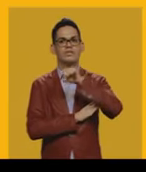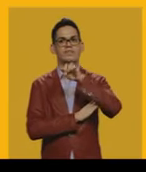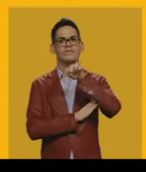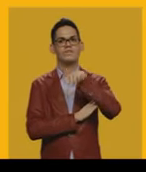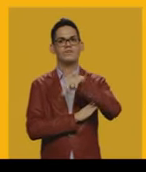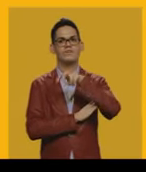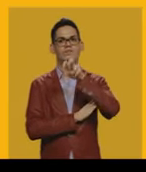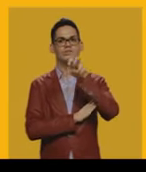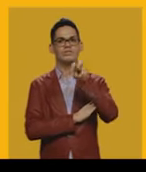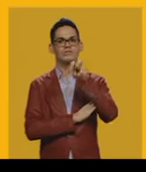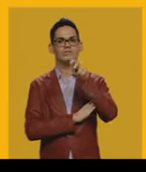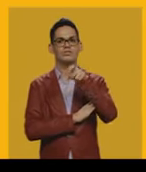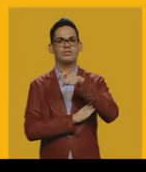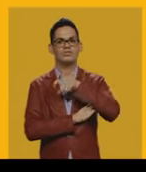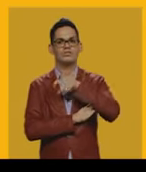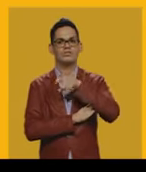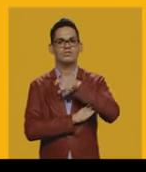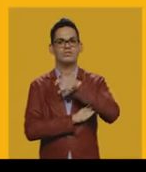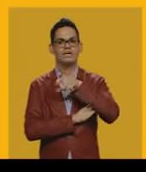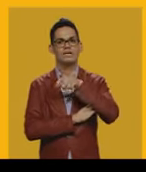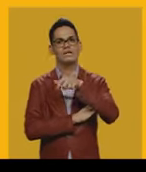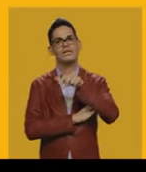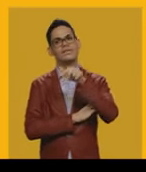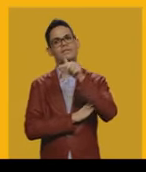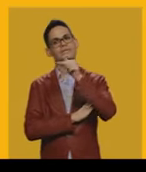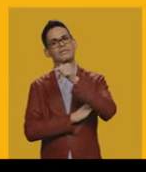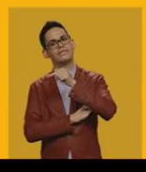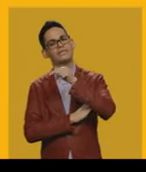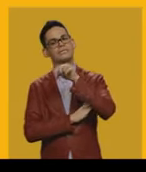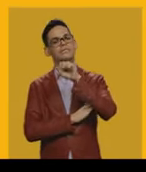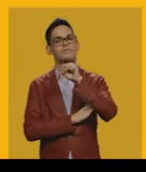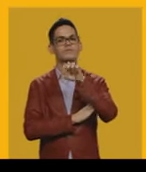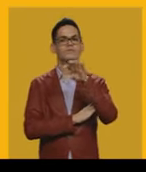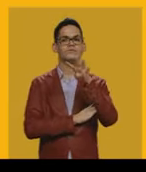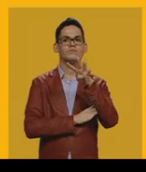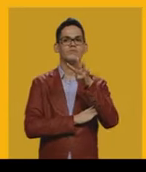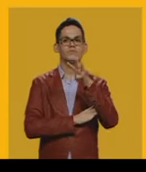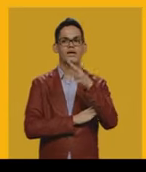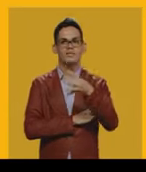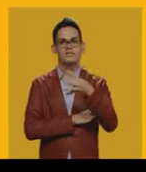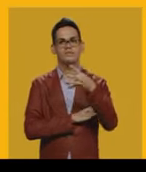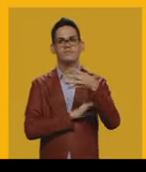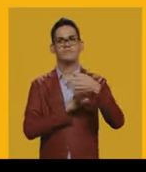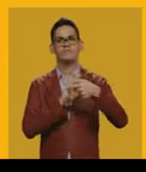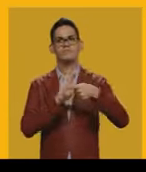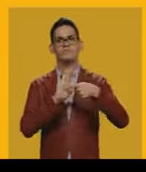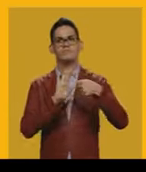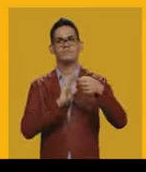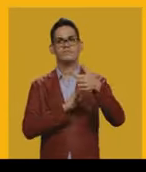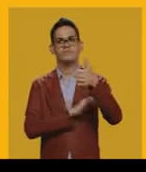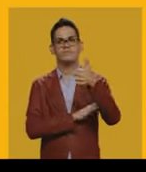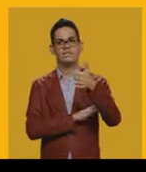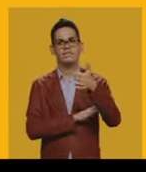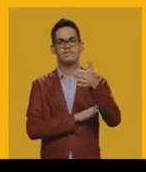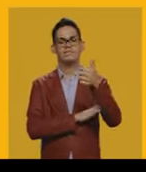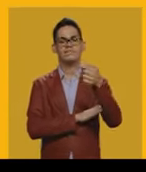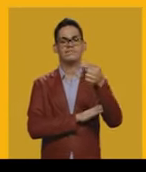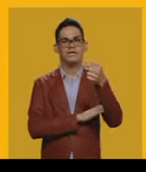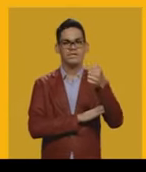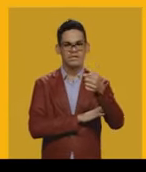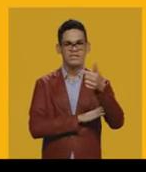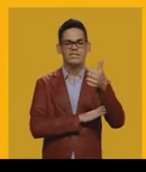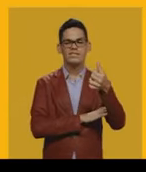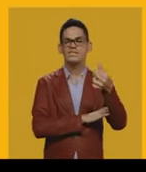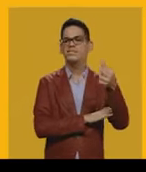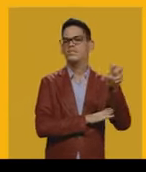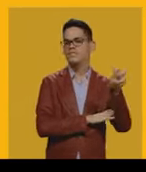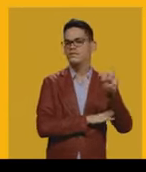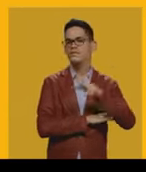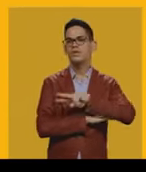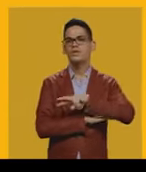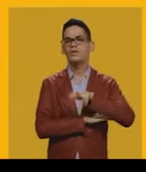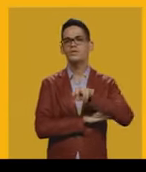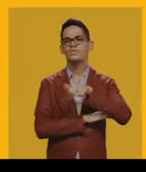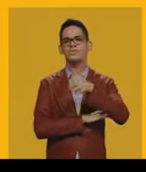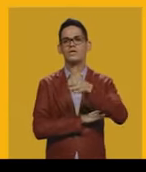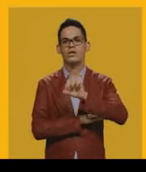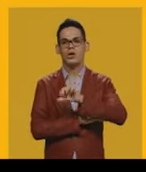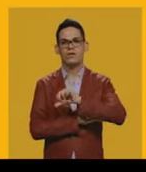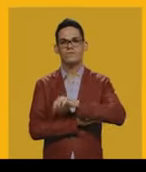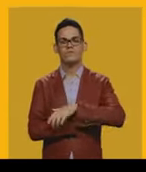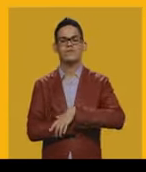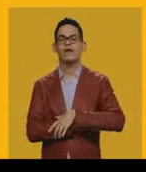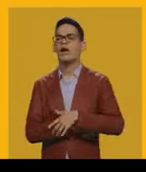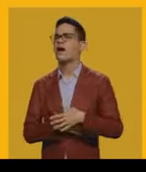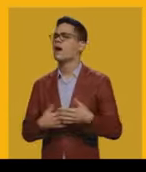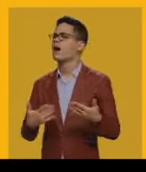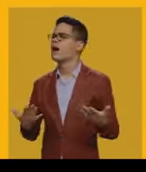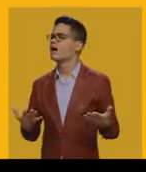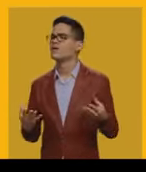E 784 menos 765 é igual a 19. Então, nós temos 0,5x é igual a 19.